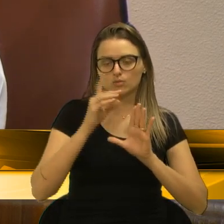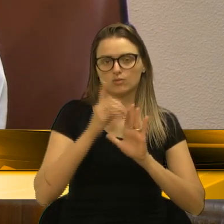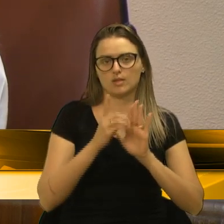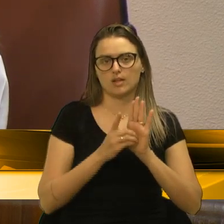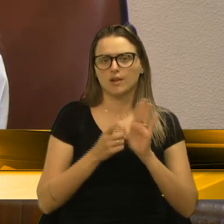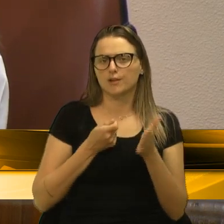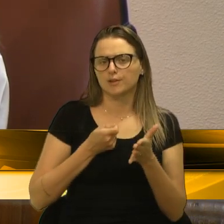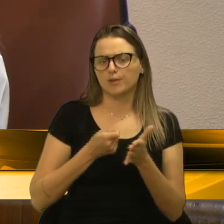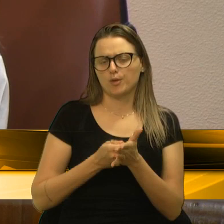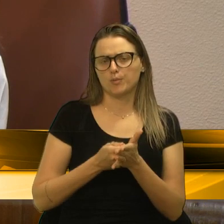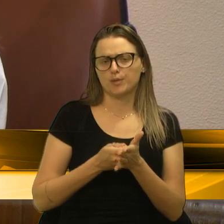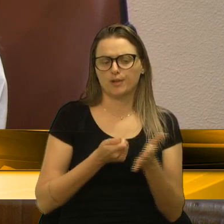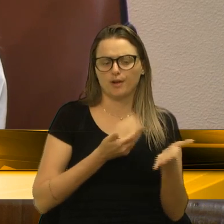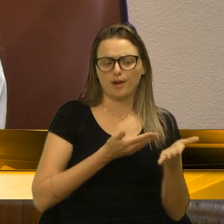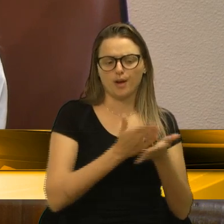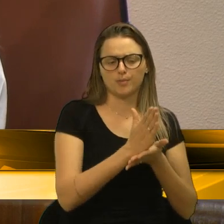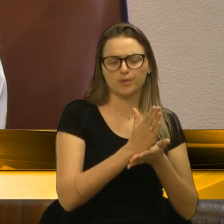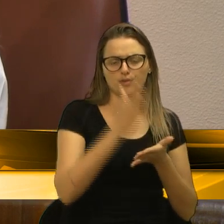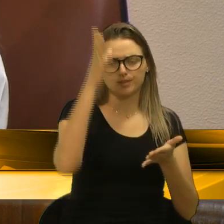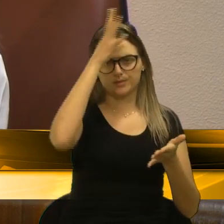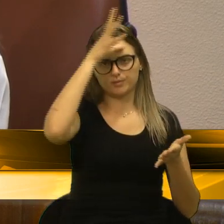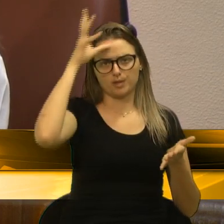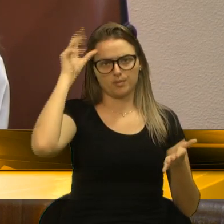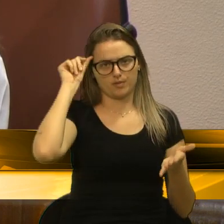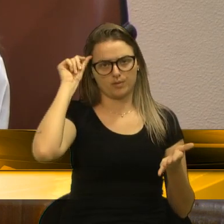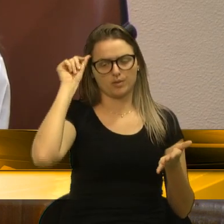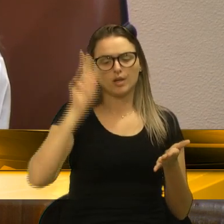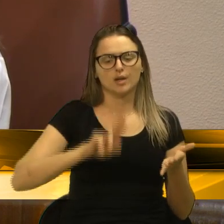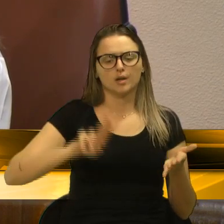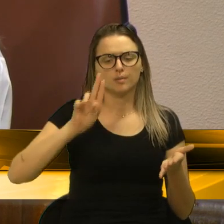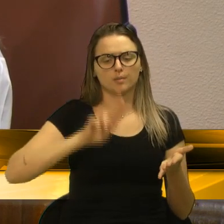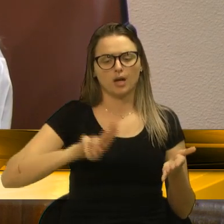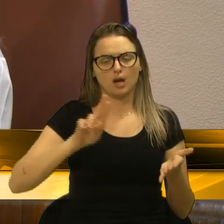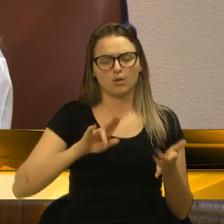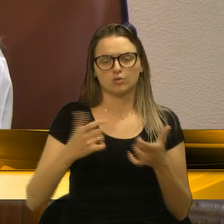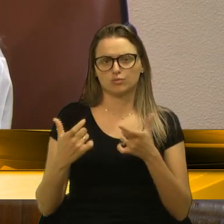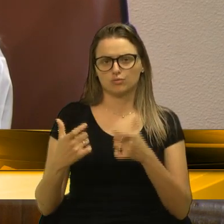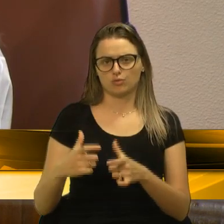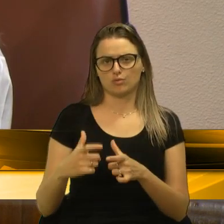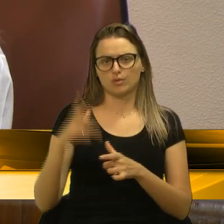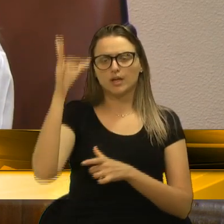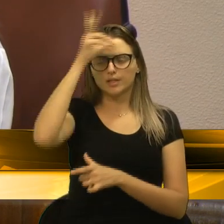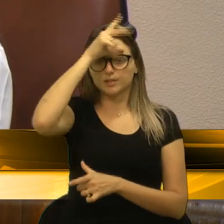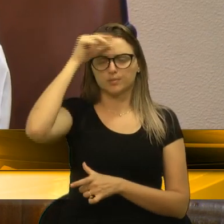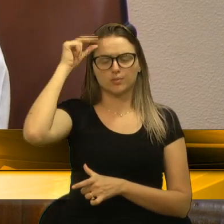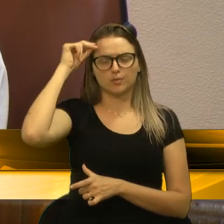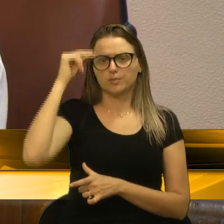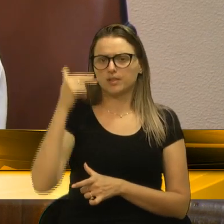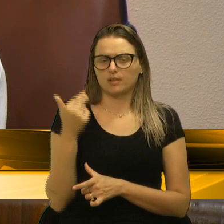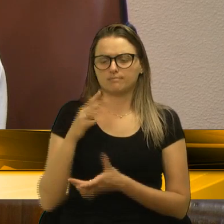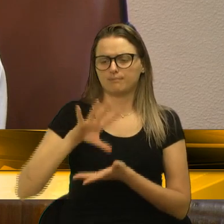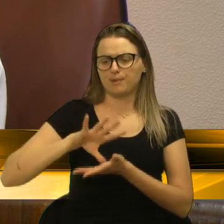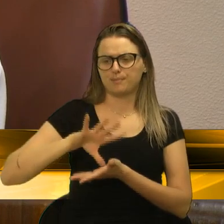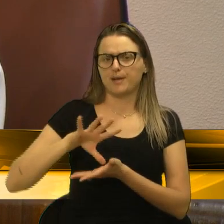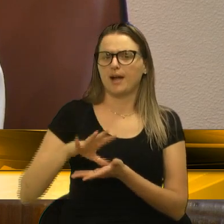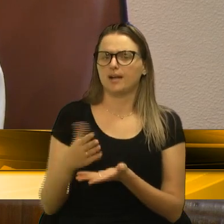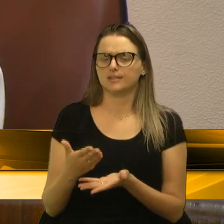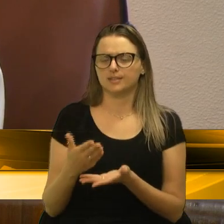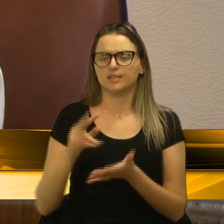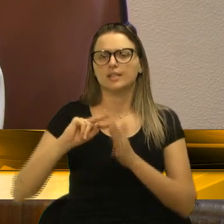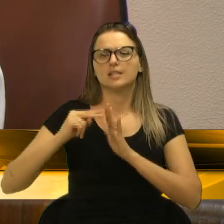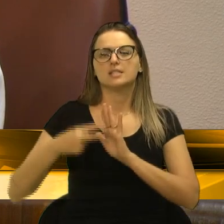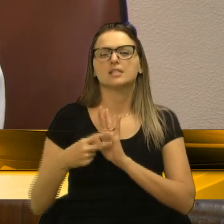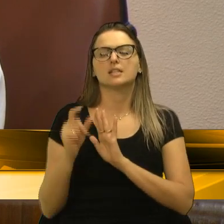exigir autorização do poder público para a utilização do espaço público, uma praça, significa